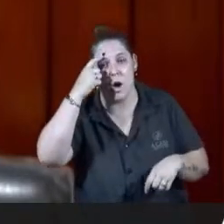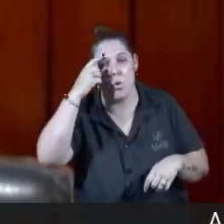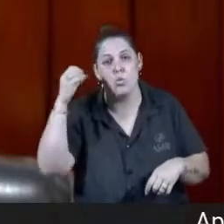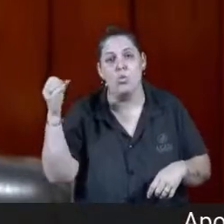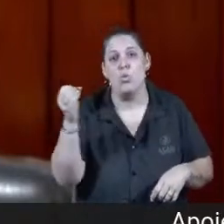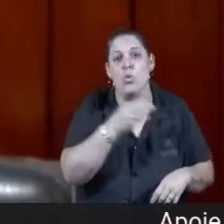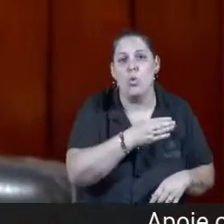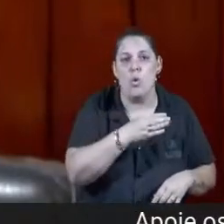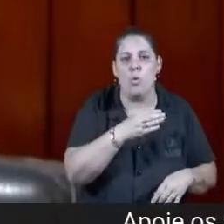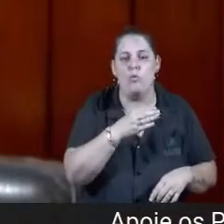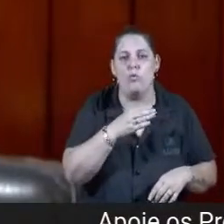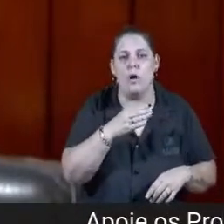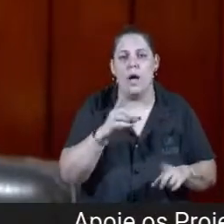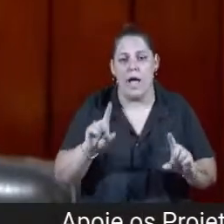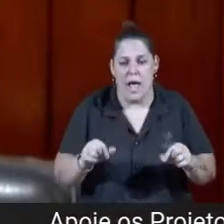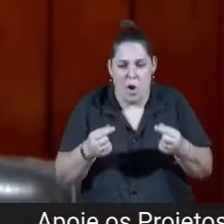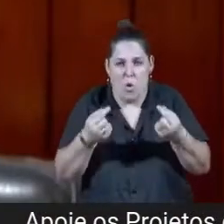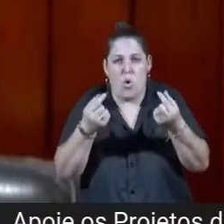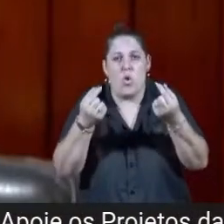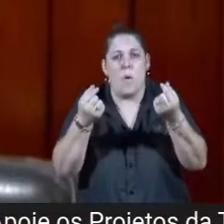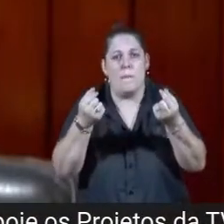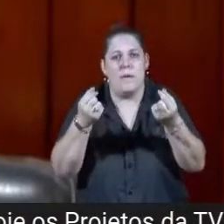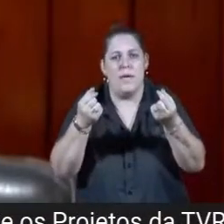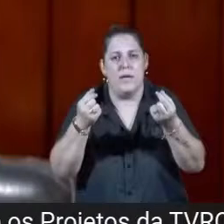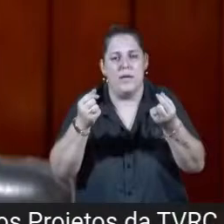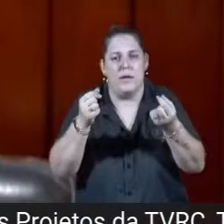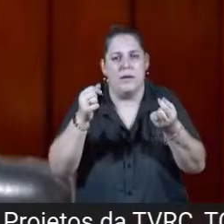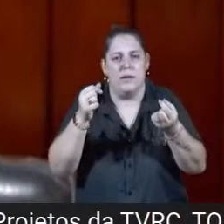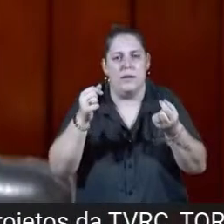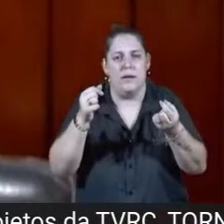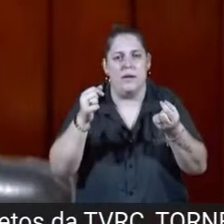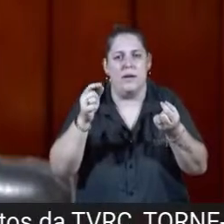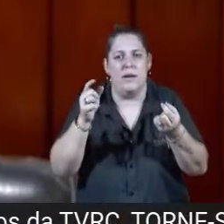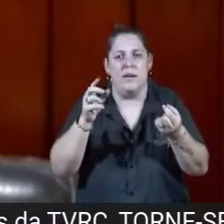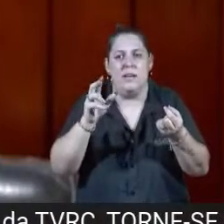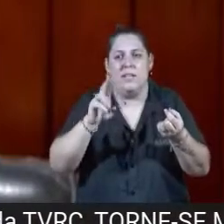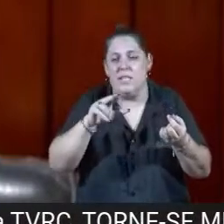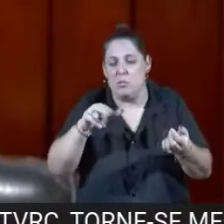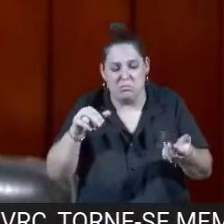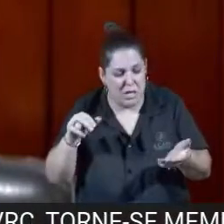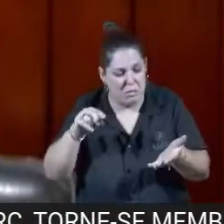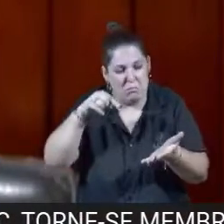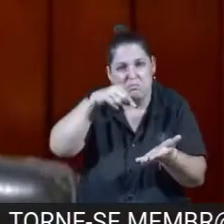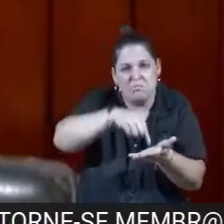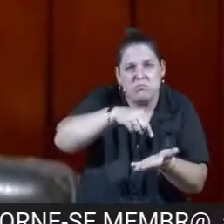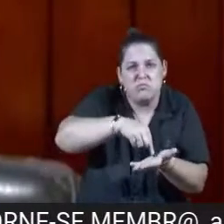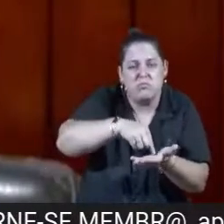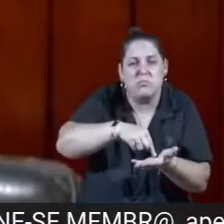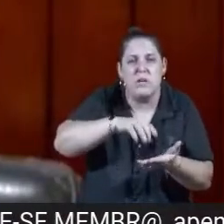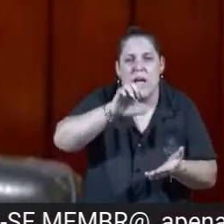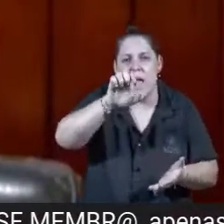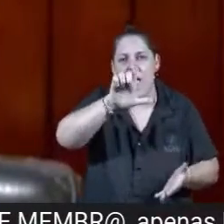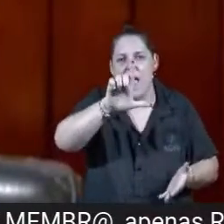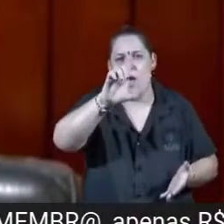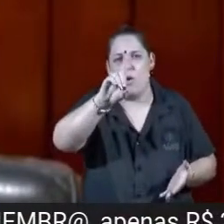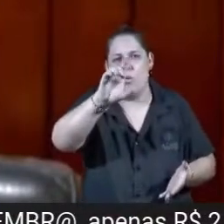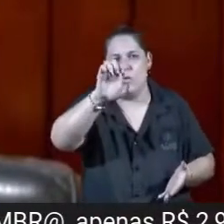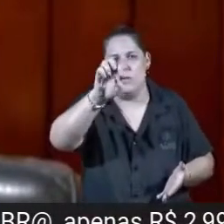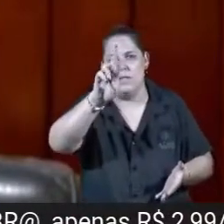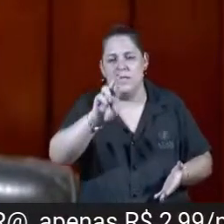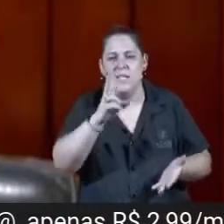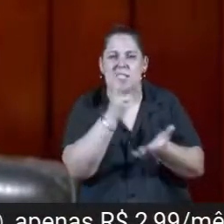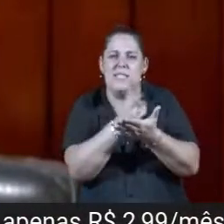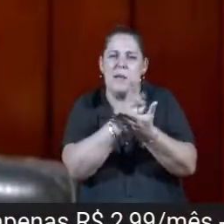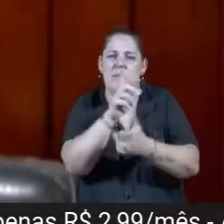mais descentralizado, né, em pequenas e médias atividades, como o deputado Helder Solomão sempre trabalha, para